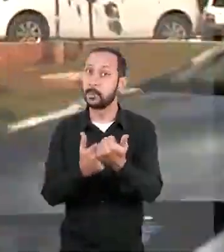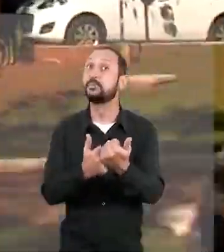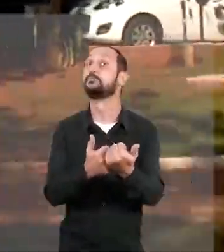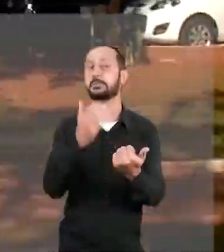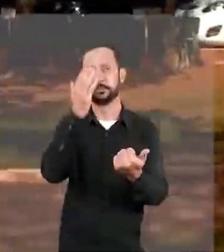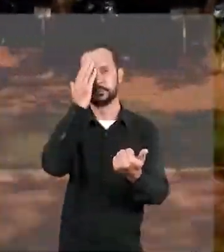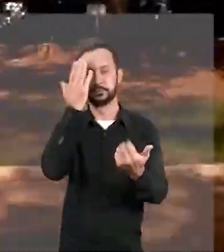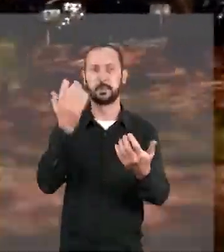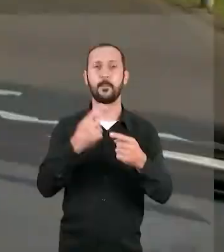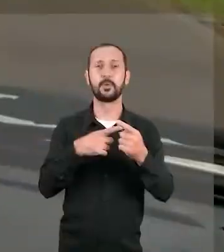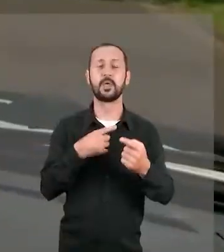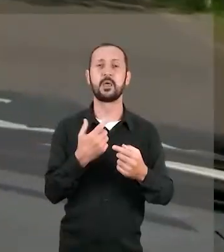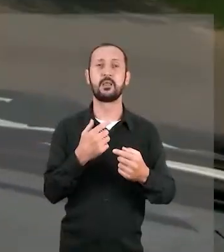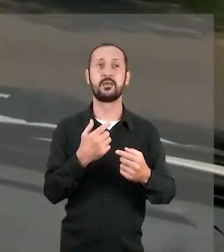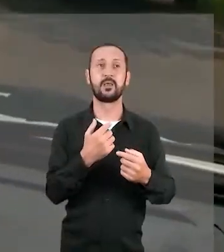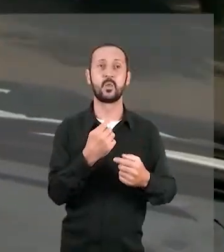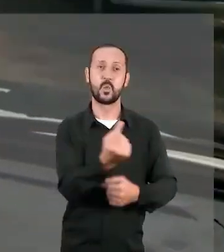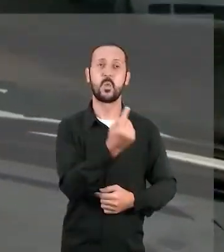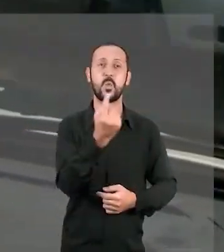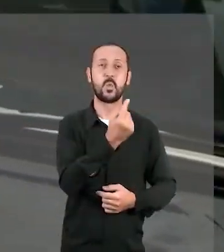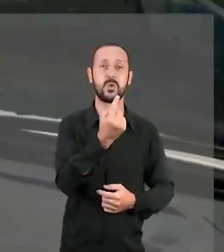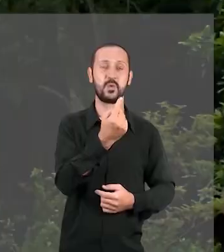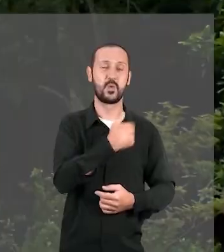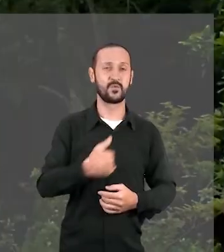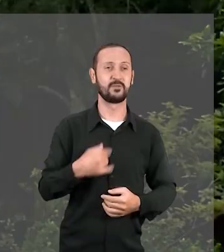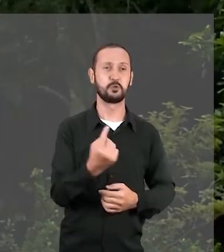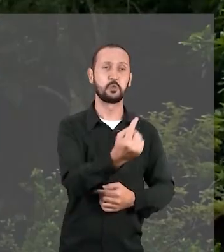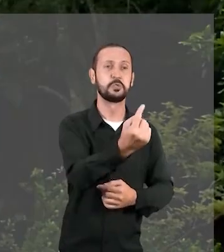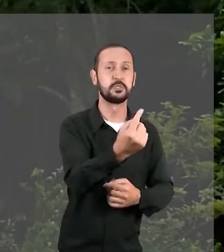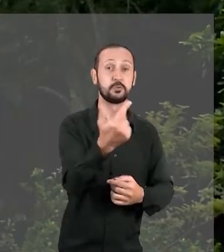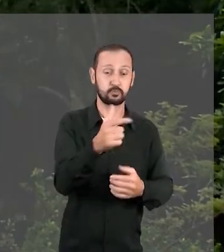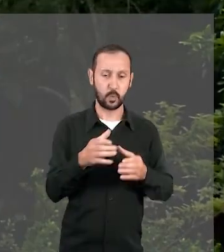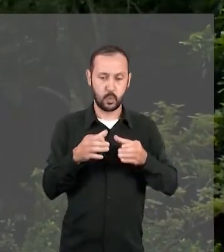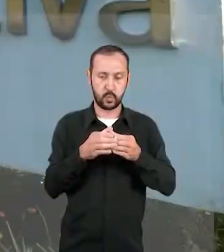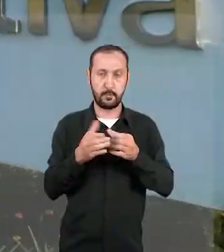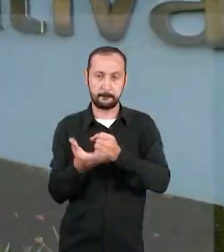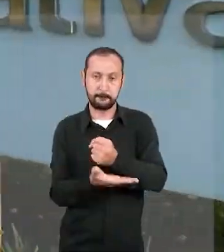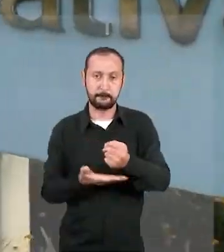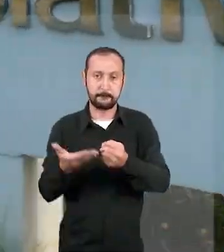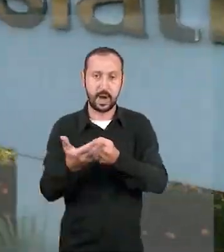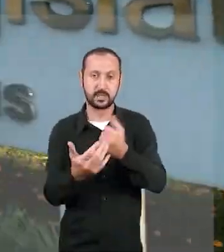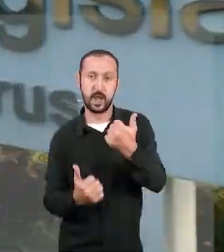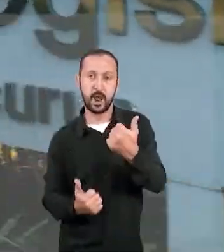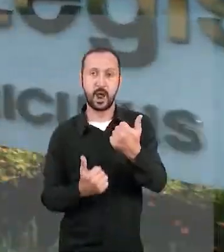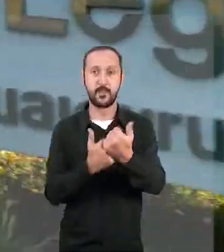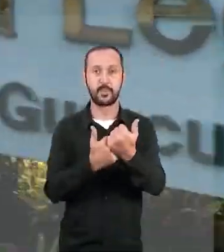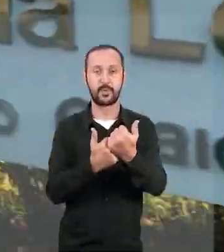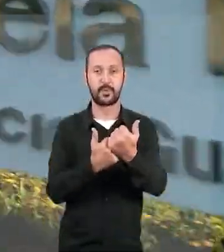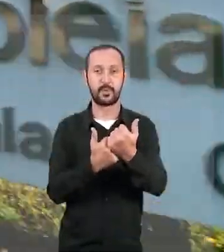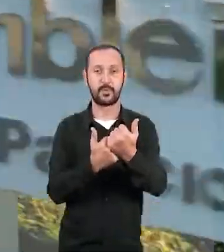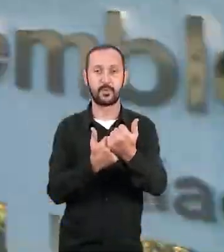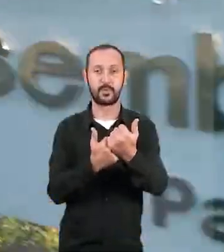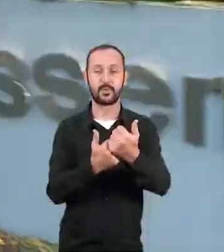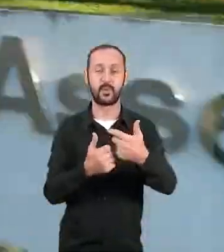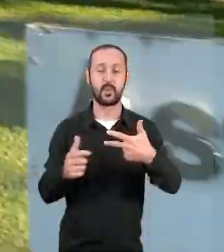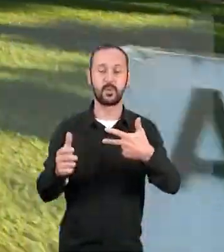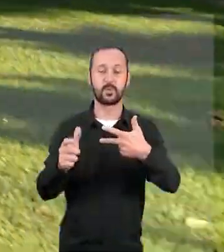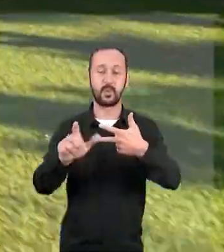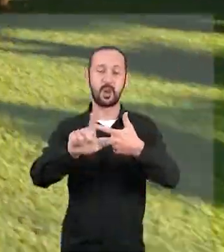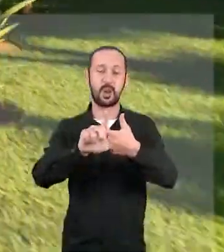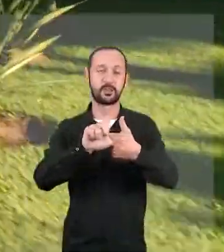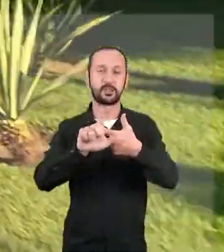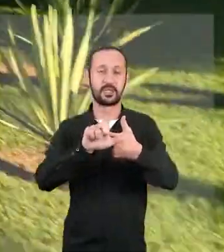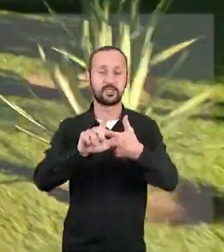Com apoio, evidentemente. Nenhum executivo vai bem se não tem o legislativo dando o respaldo necessário